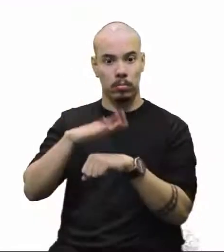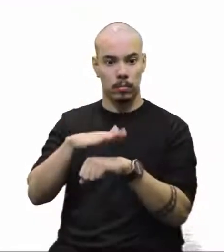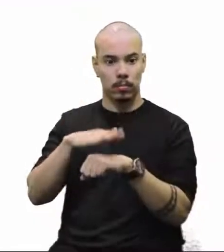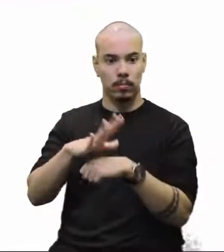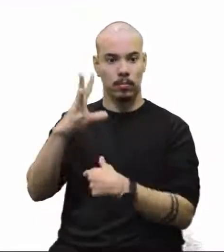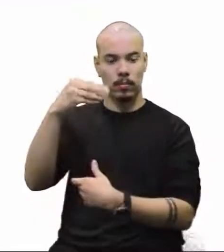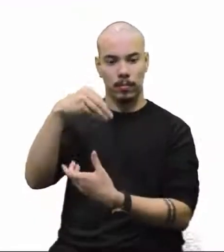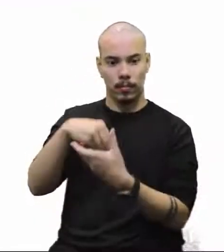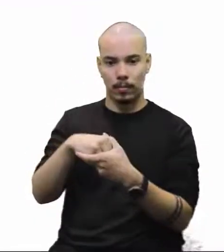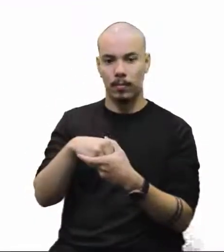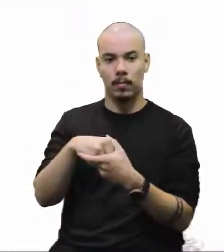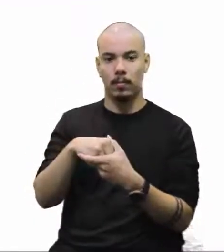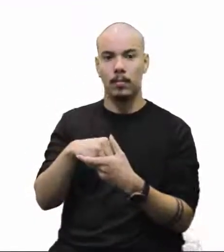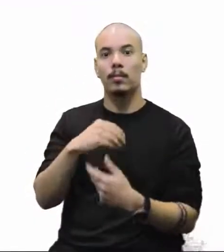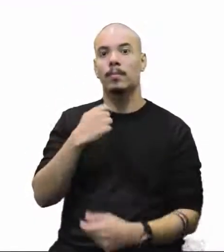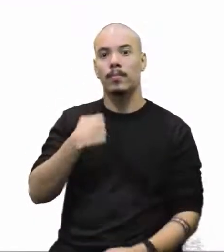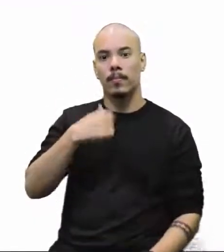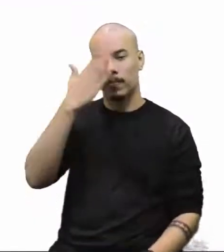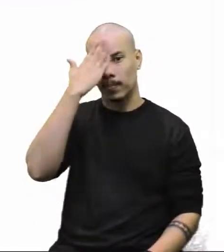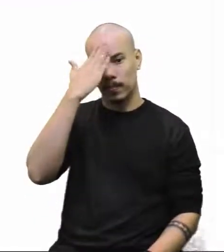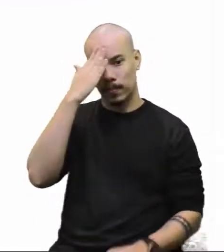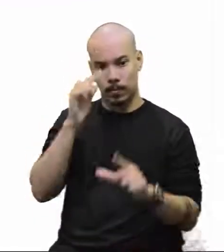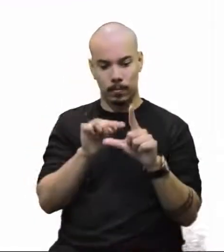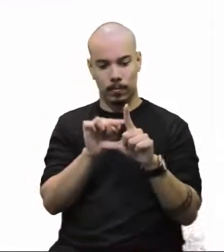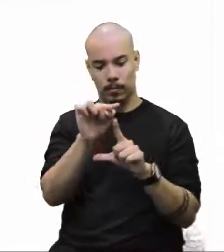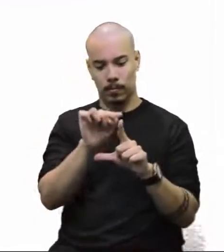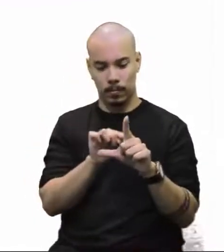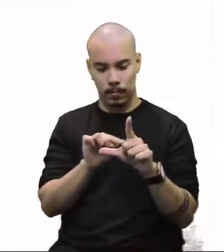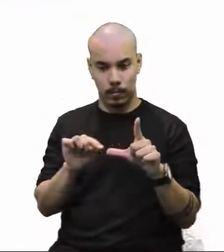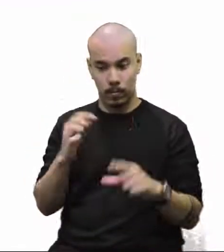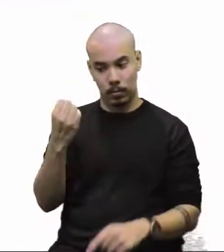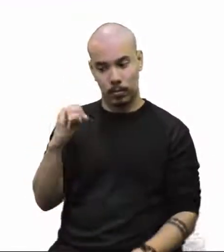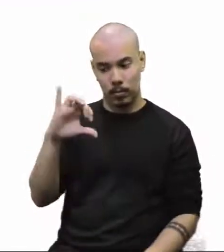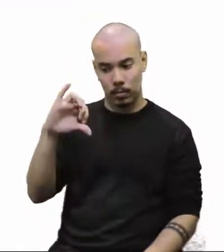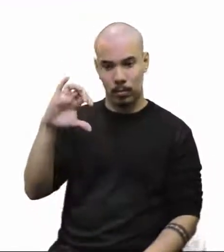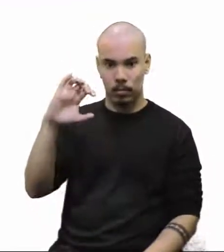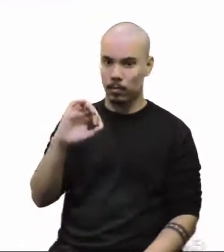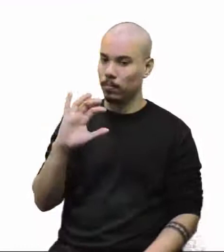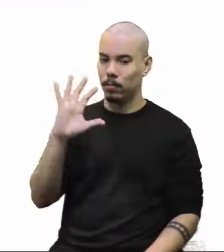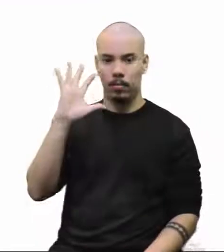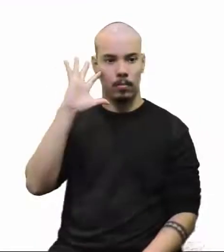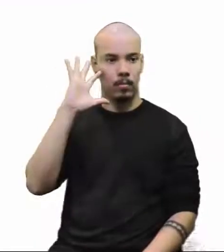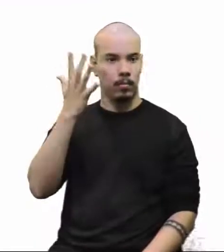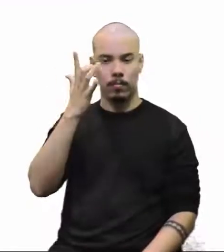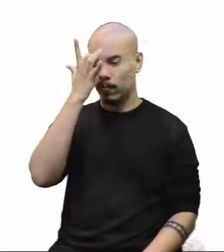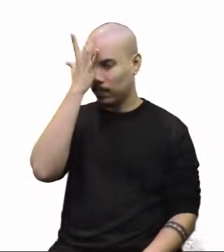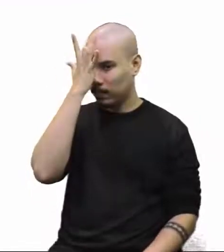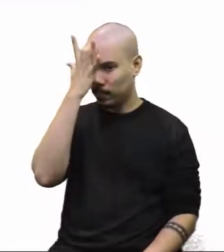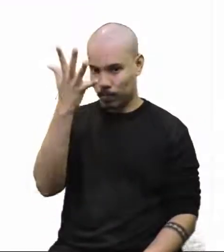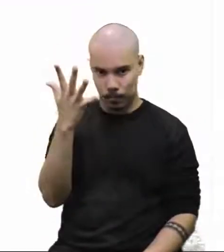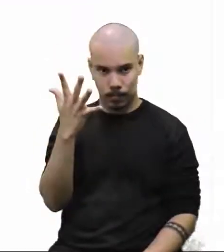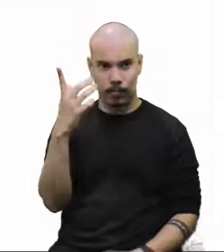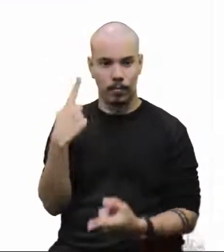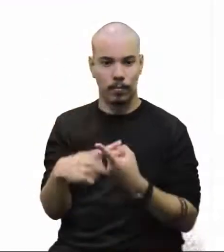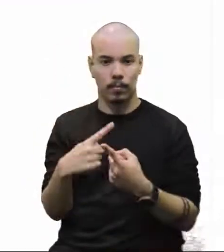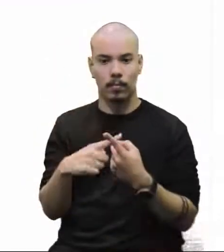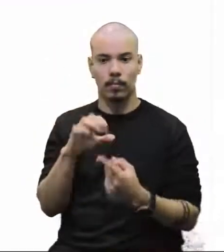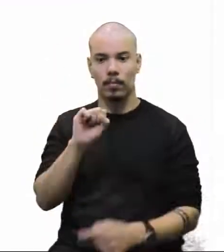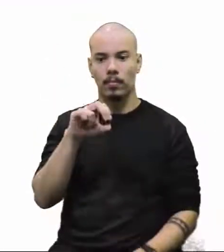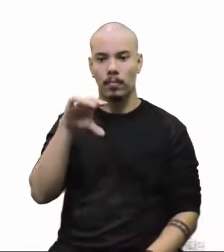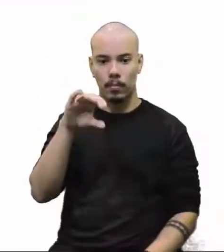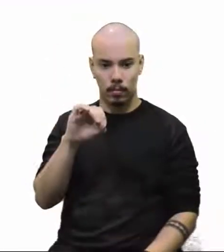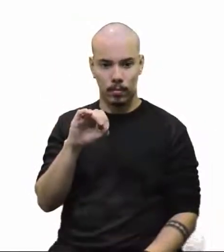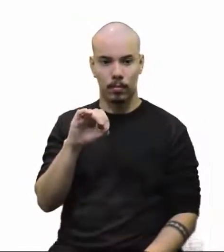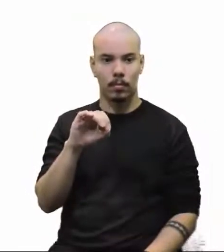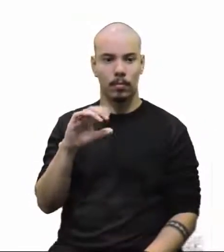entre corrente e o campo magnético. Se for 90 graus, está resolvido mais fácil, porque aí o seno de θ, ou seno